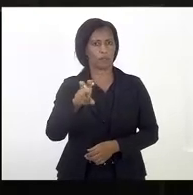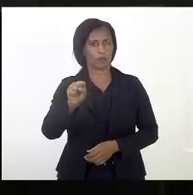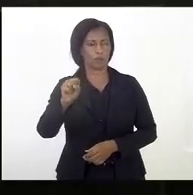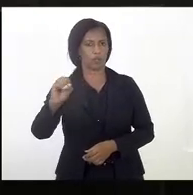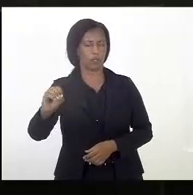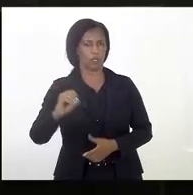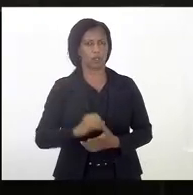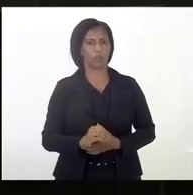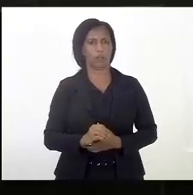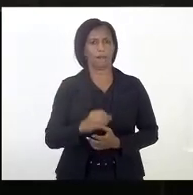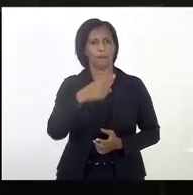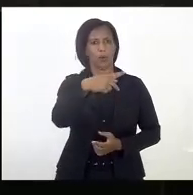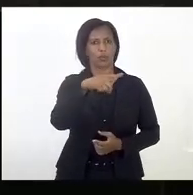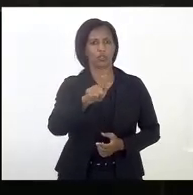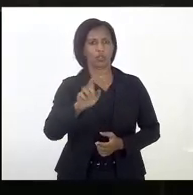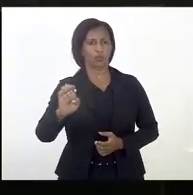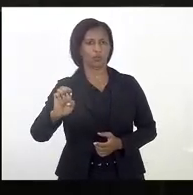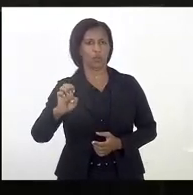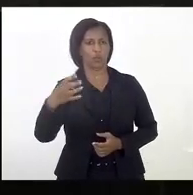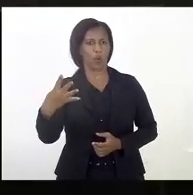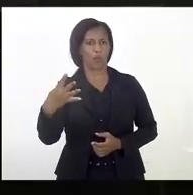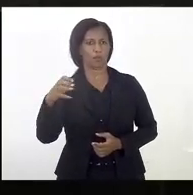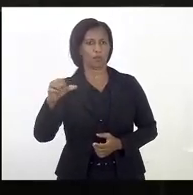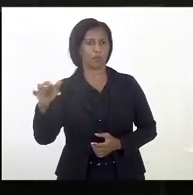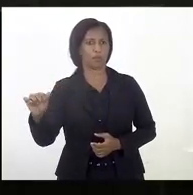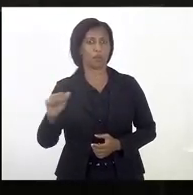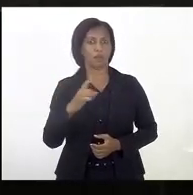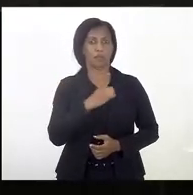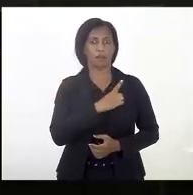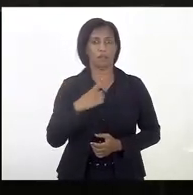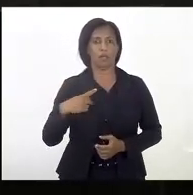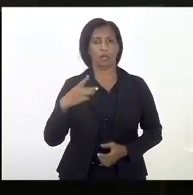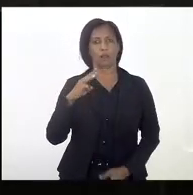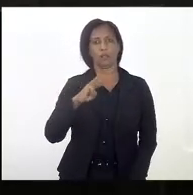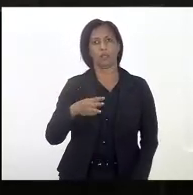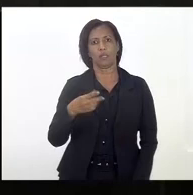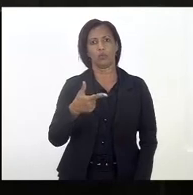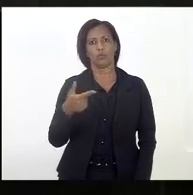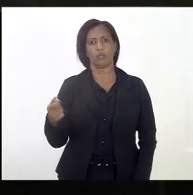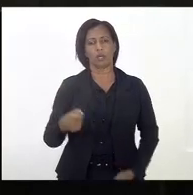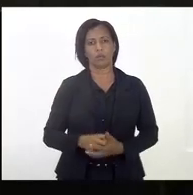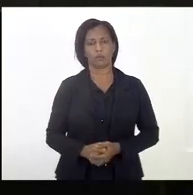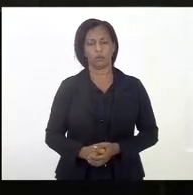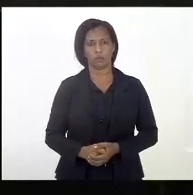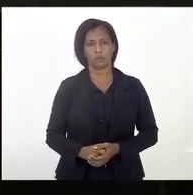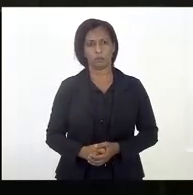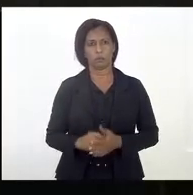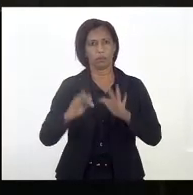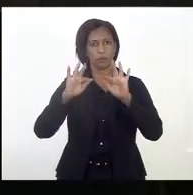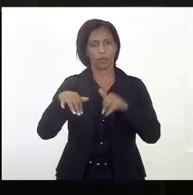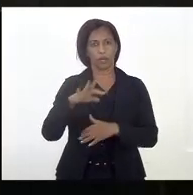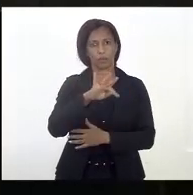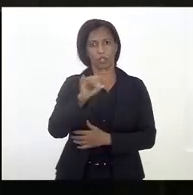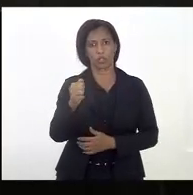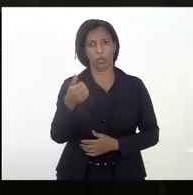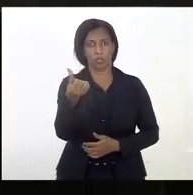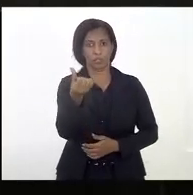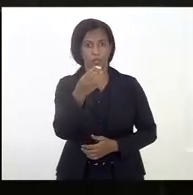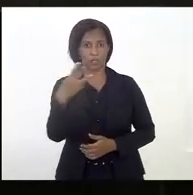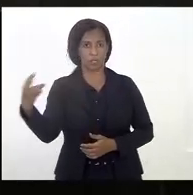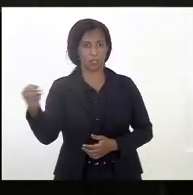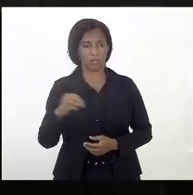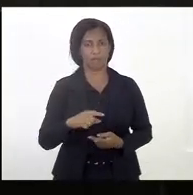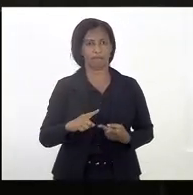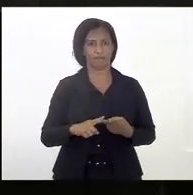Procuradoria Geral do Estado 480 defensoria 3/200 final de carreira tj6